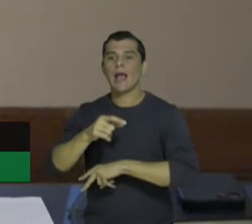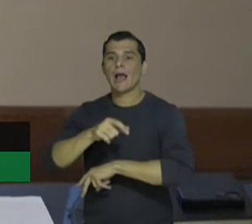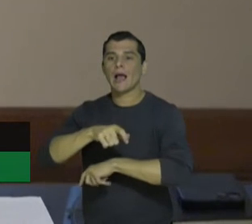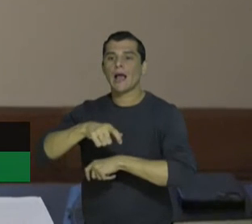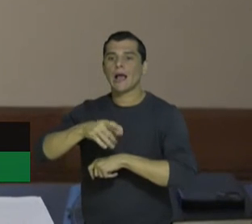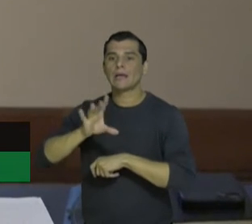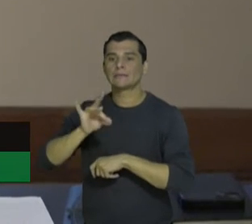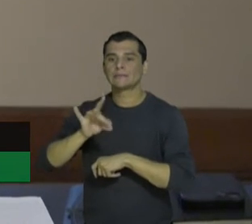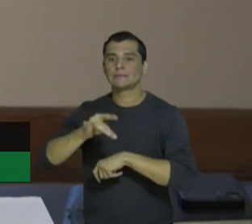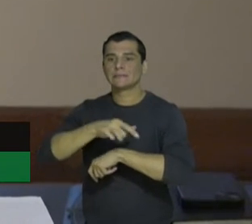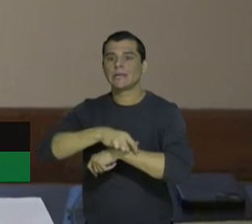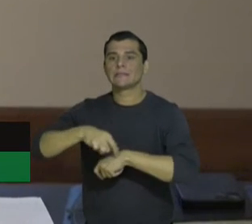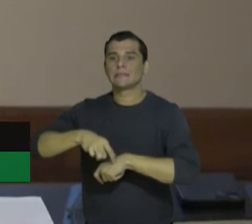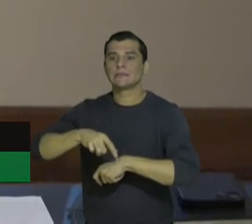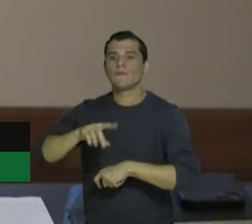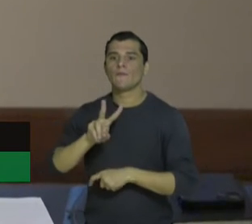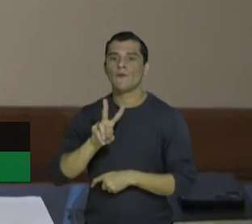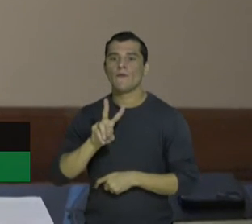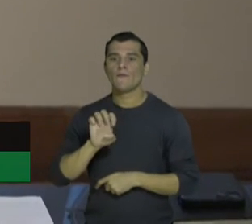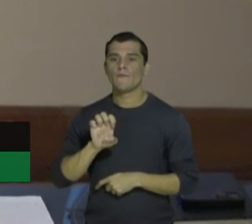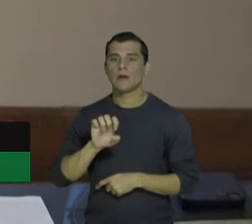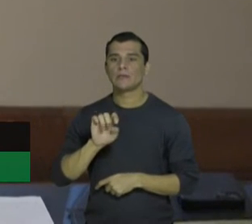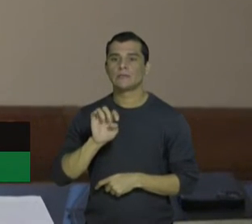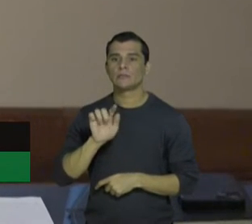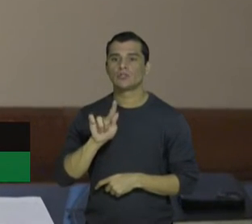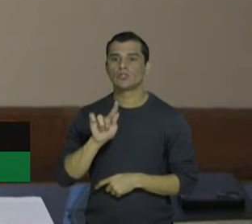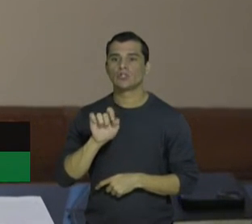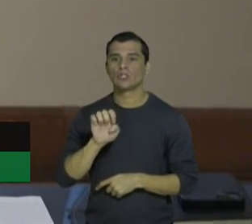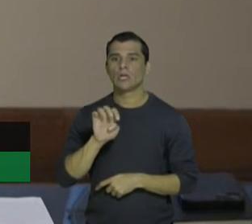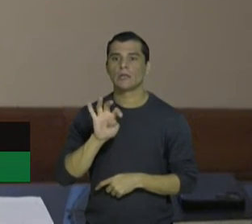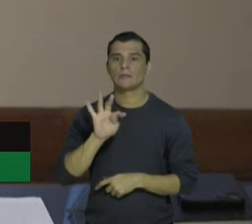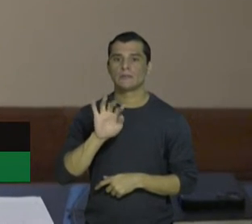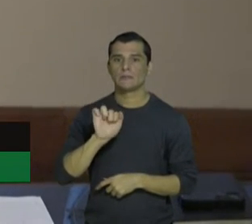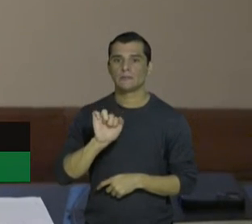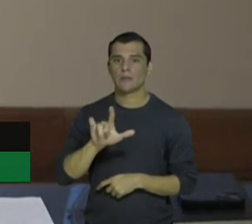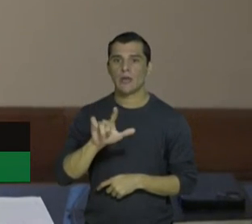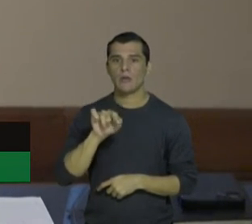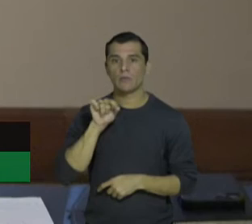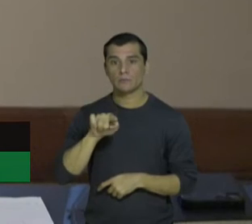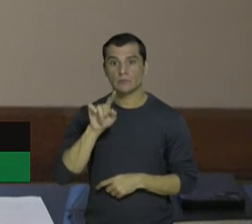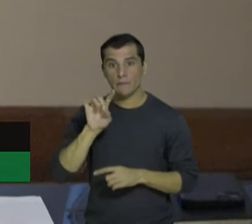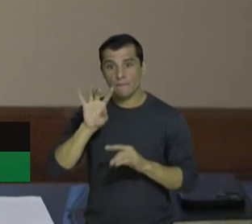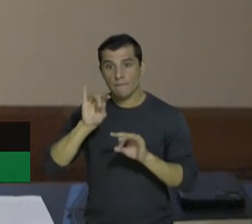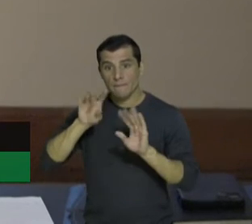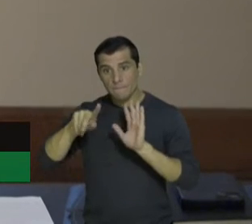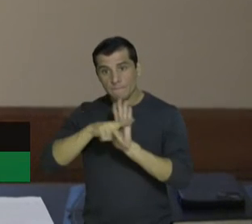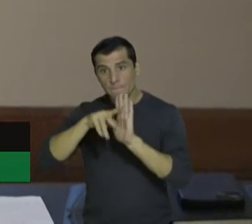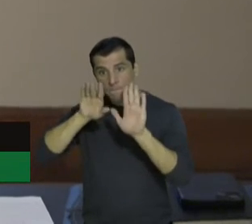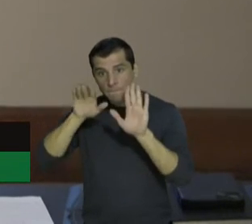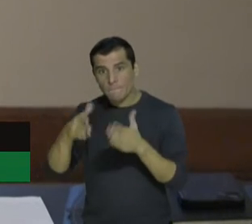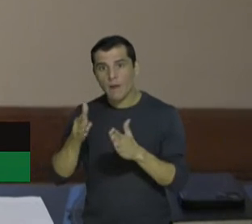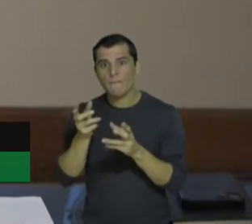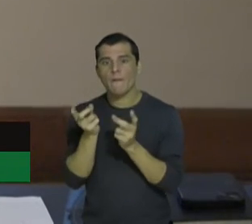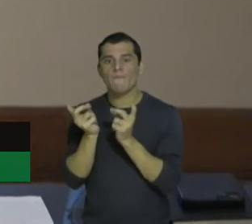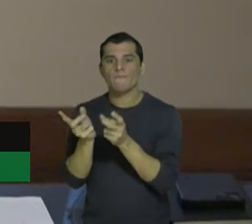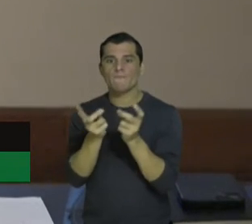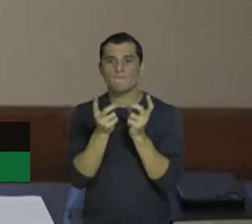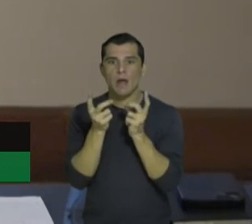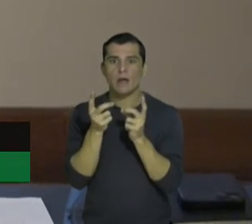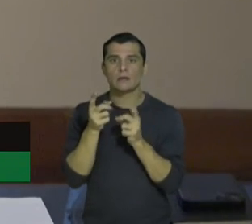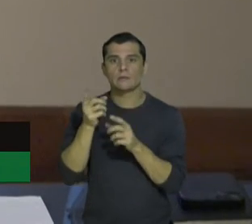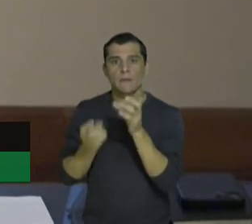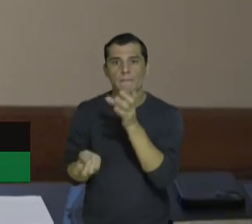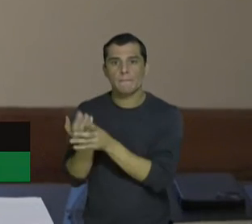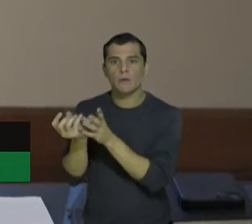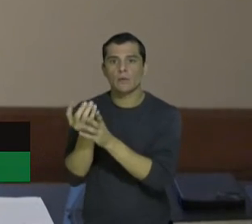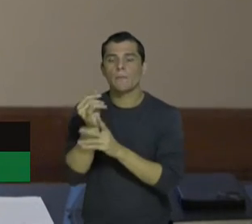onde nós eh temos praticamente eh uma exclusividade de venda nos nos na na na fabricação